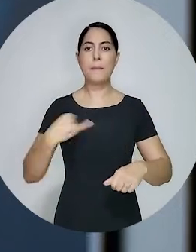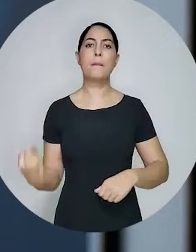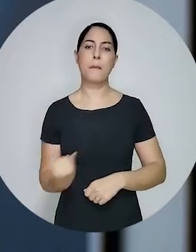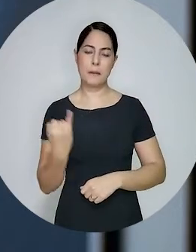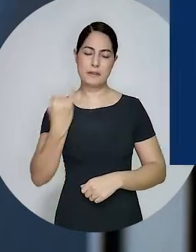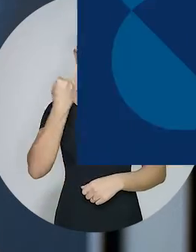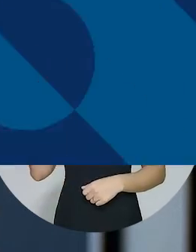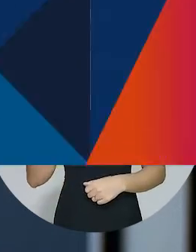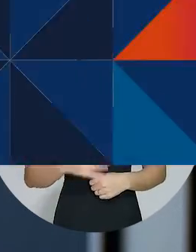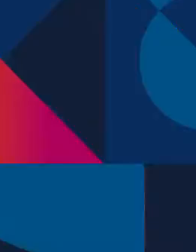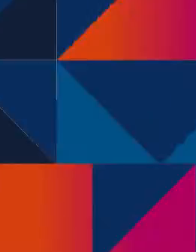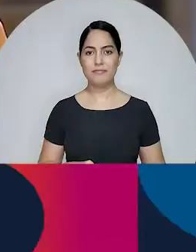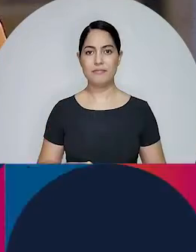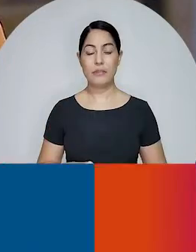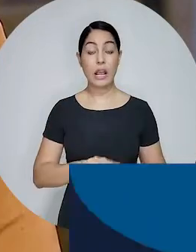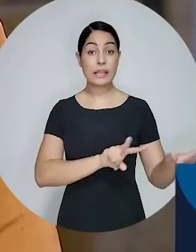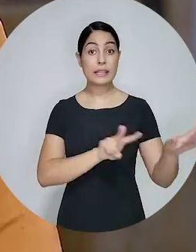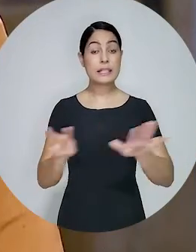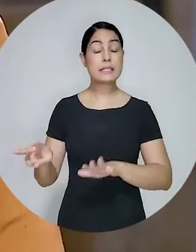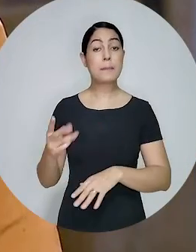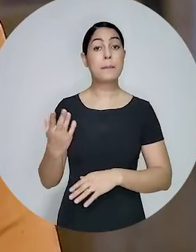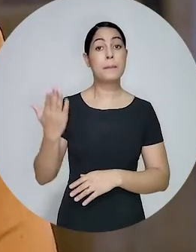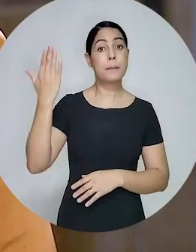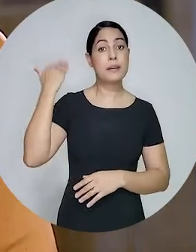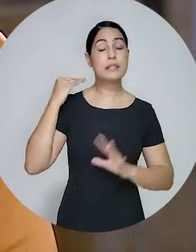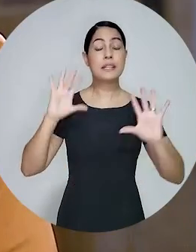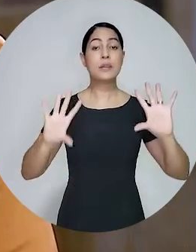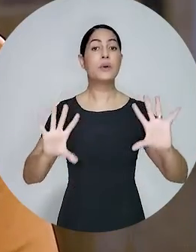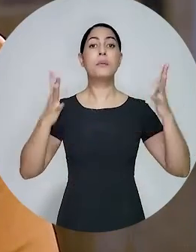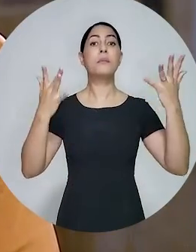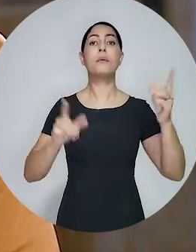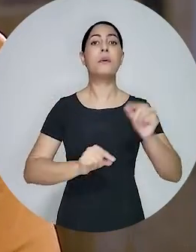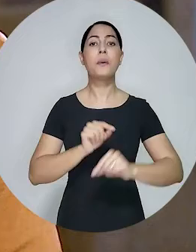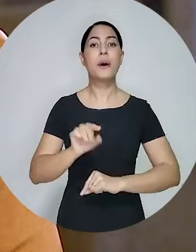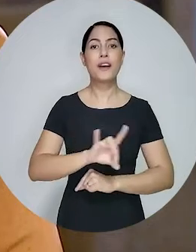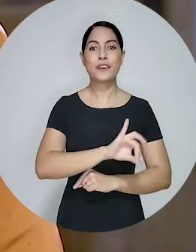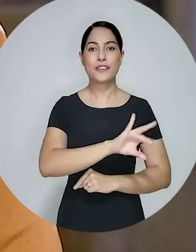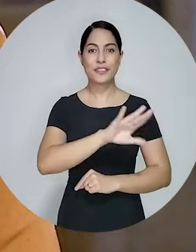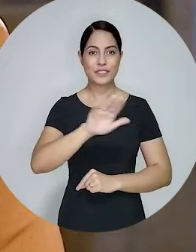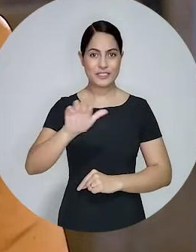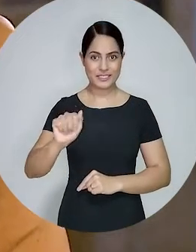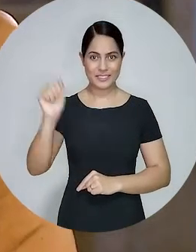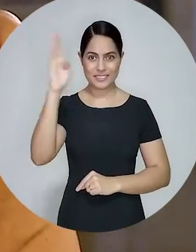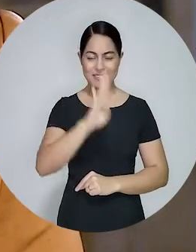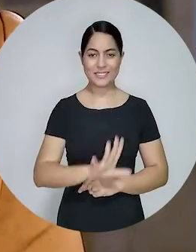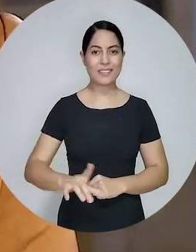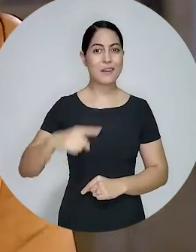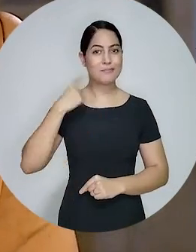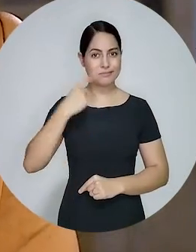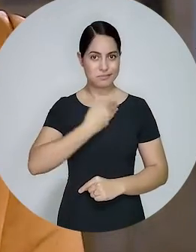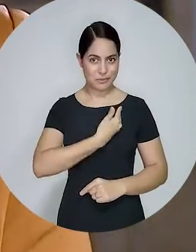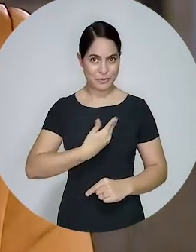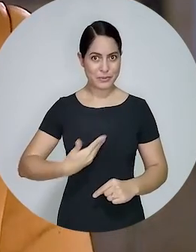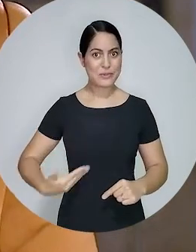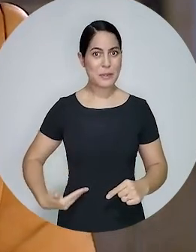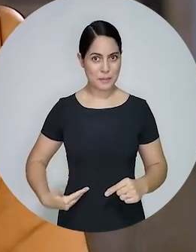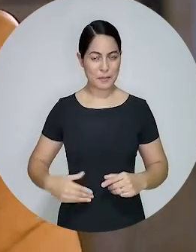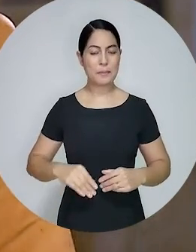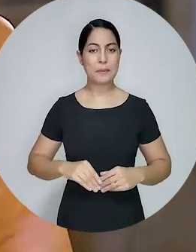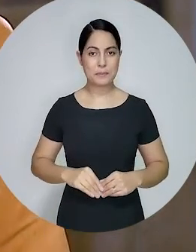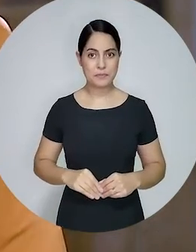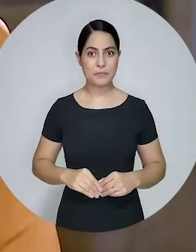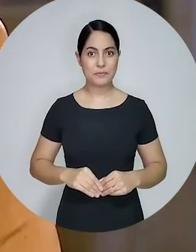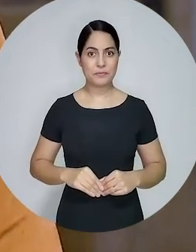iminente para os 4 países. Na última semana foi comemorado o Dia Nacional da Advocacia Pública.